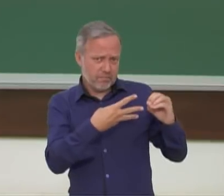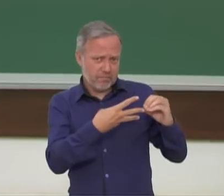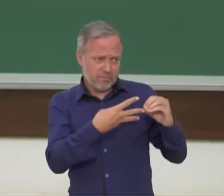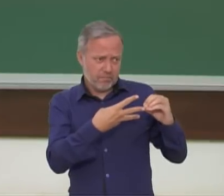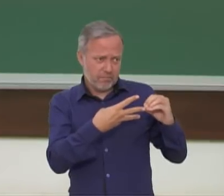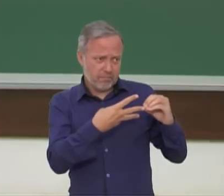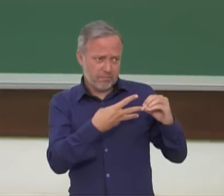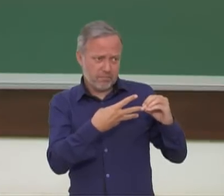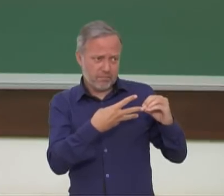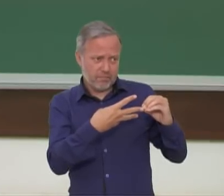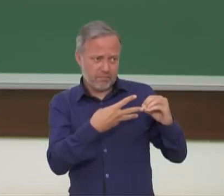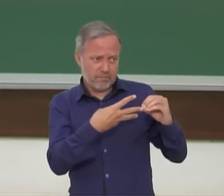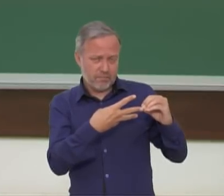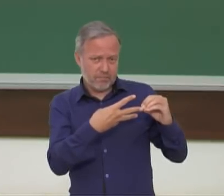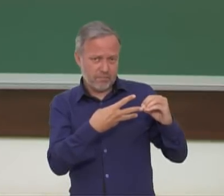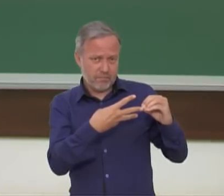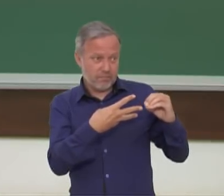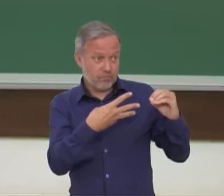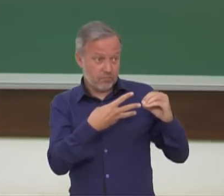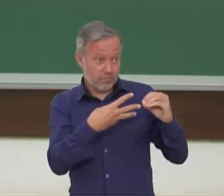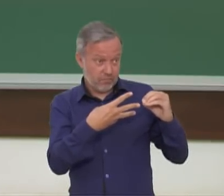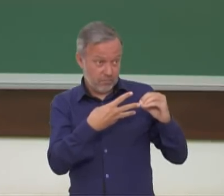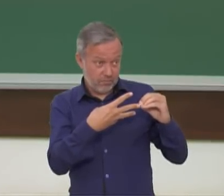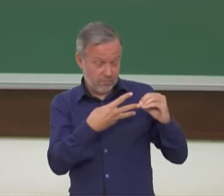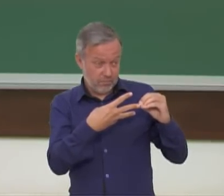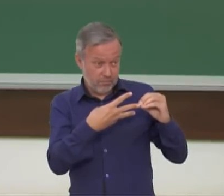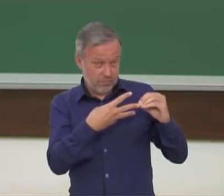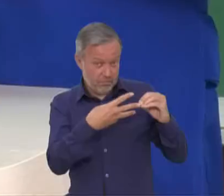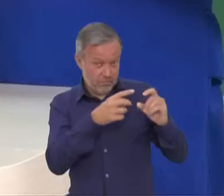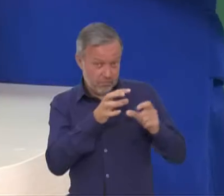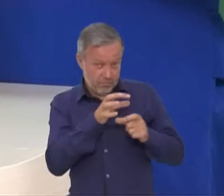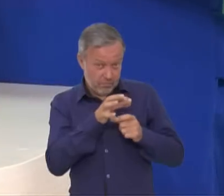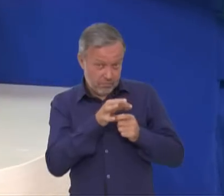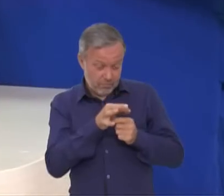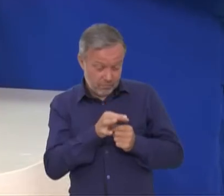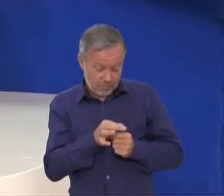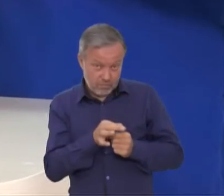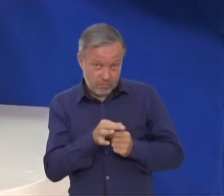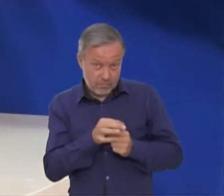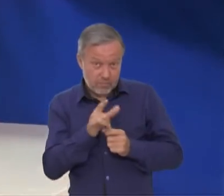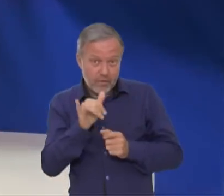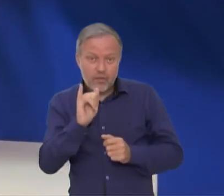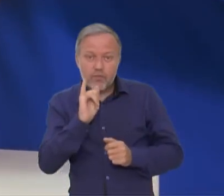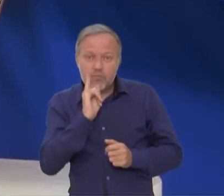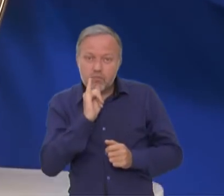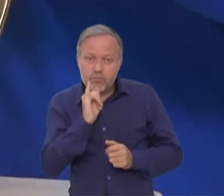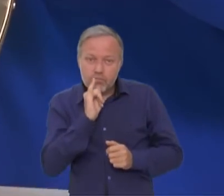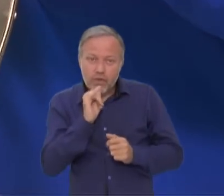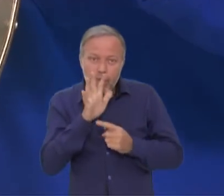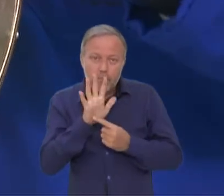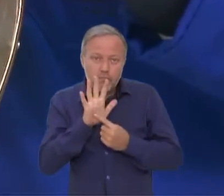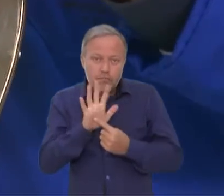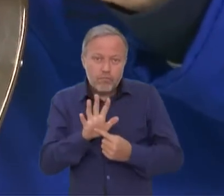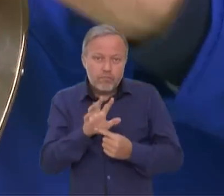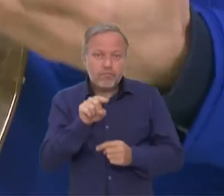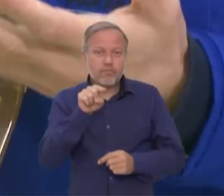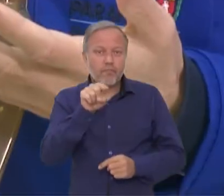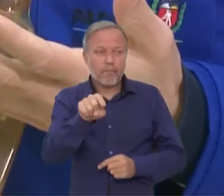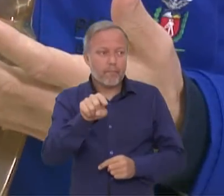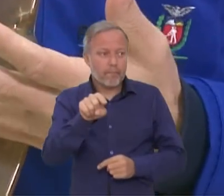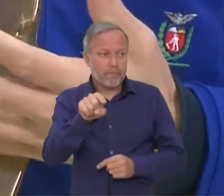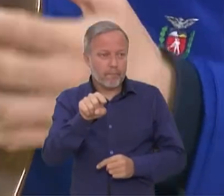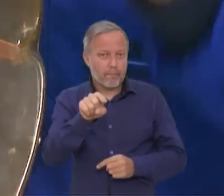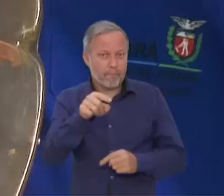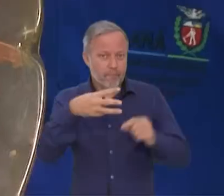Então perceba aqui que a célula, embora seja microscópica, eu trouxe um modelo para mostrar para vocês visualmente